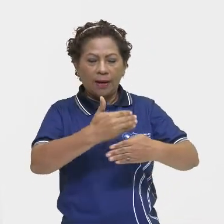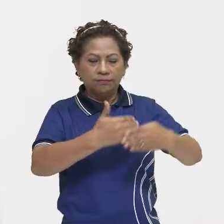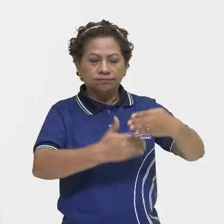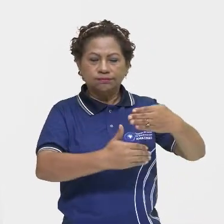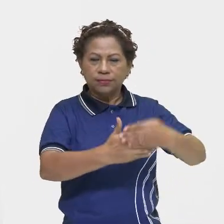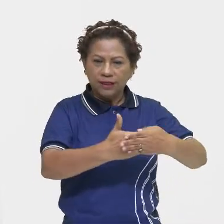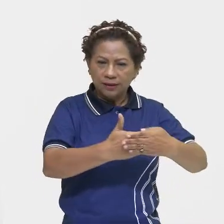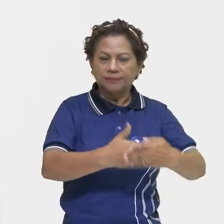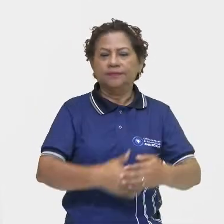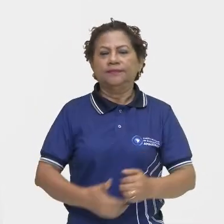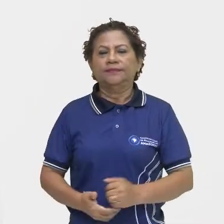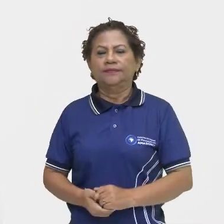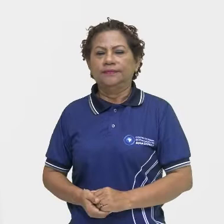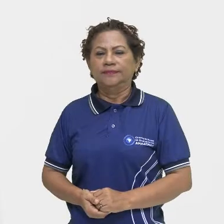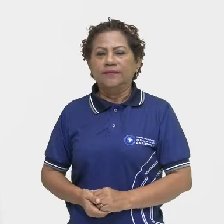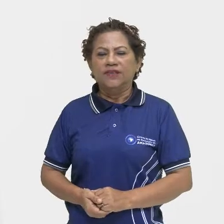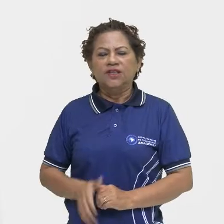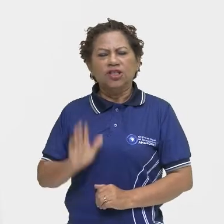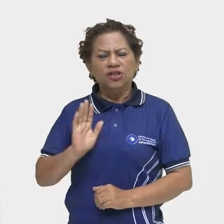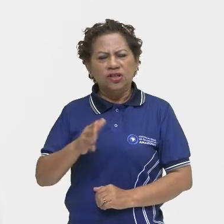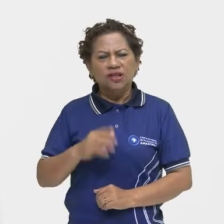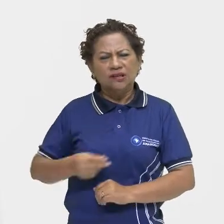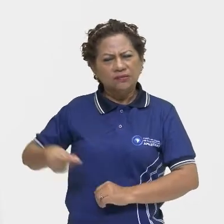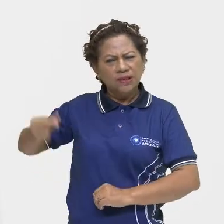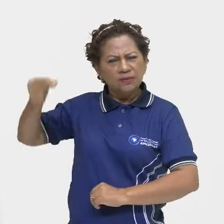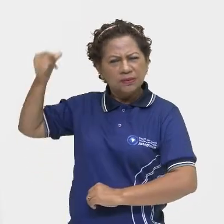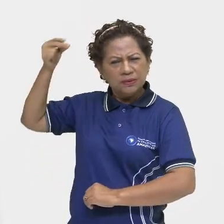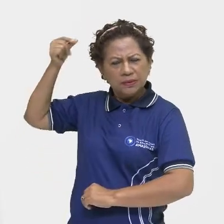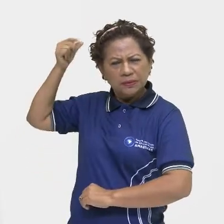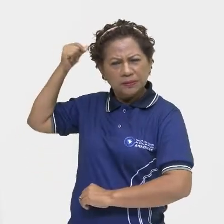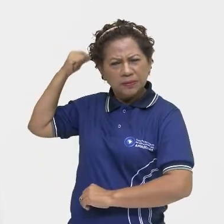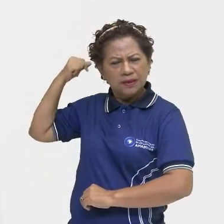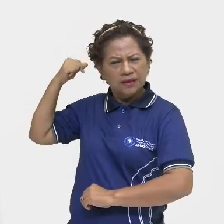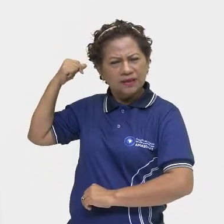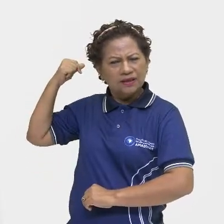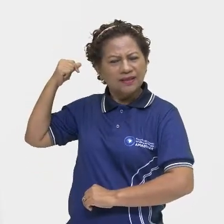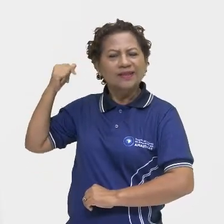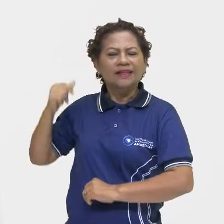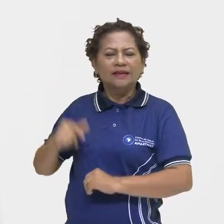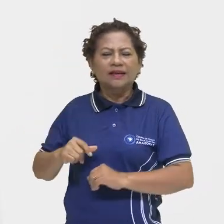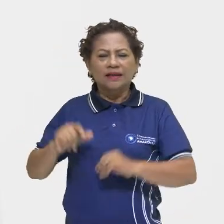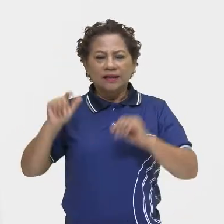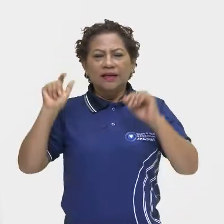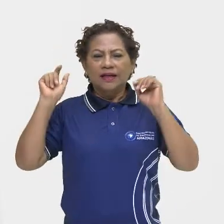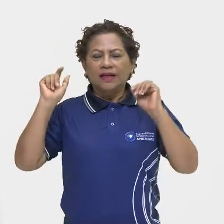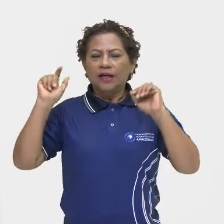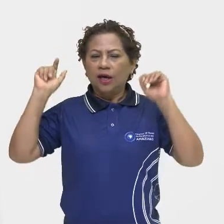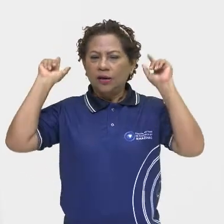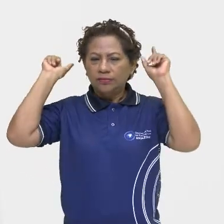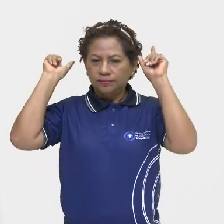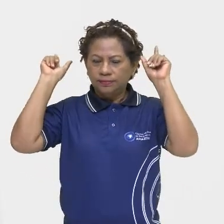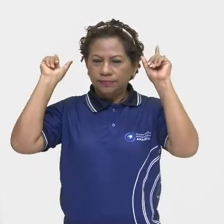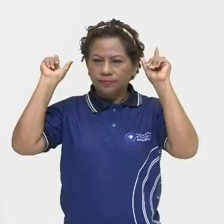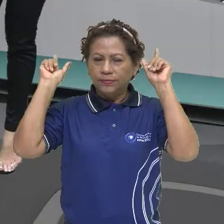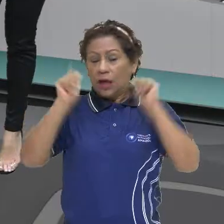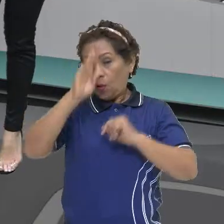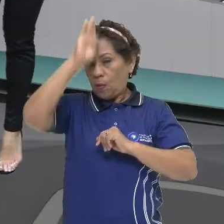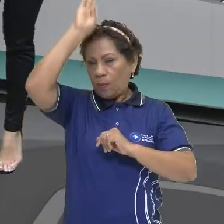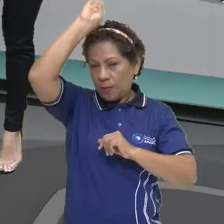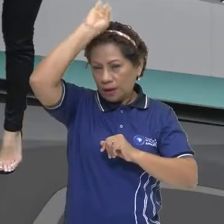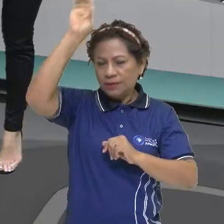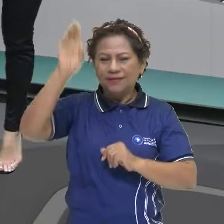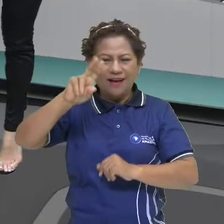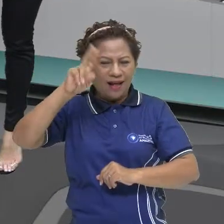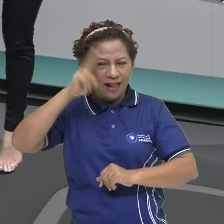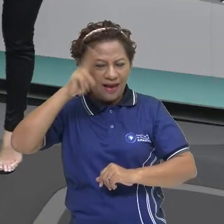e vestígios dessa arte desde o Império Romano. Eu vou além, né? Lembra da nossa pré-história, da nossa